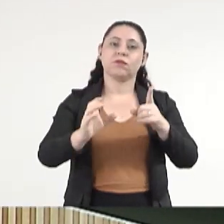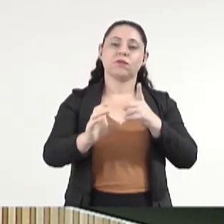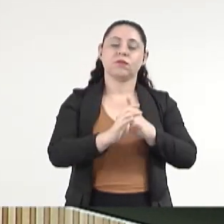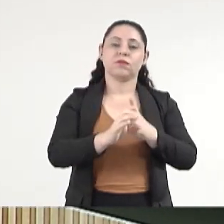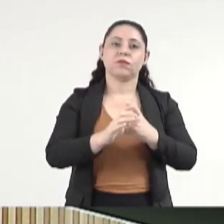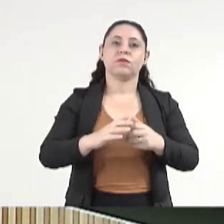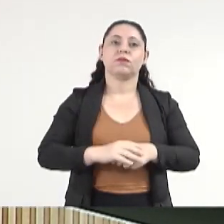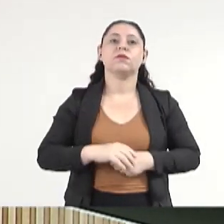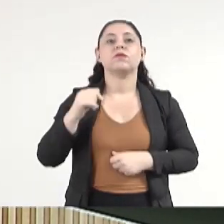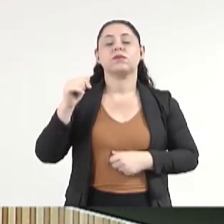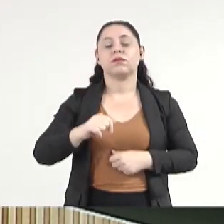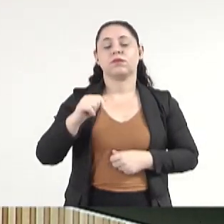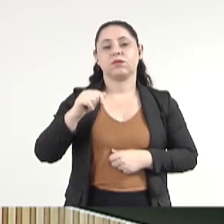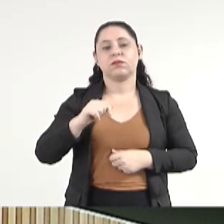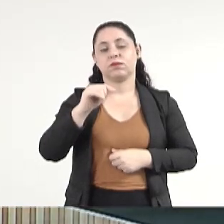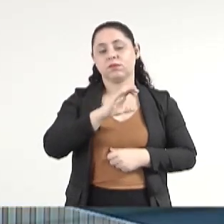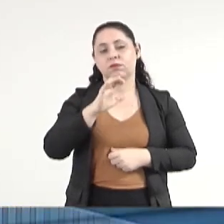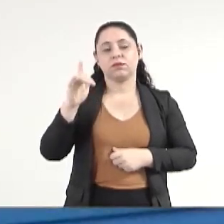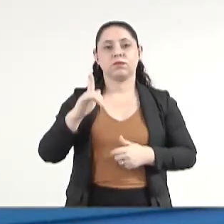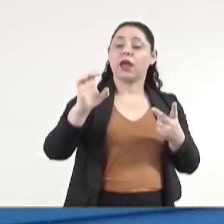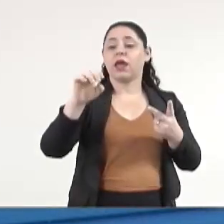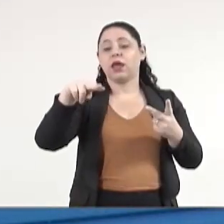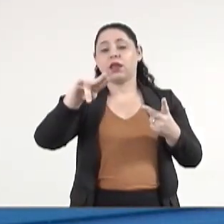comunidades Guarani-Kaiowá, aqui em Mato Grosso do Sul.